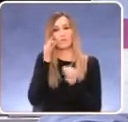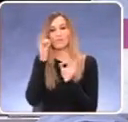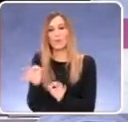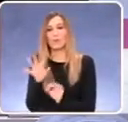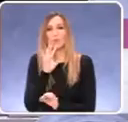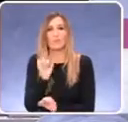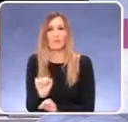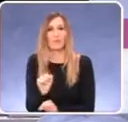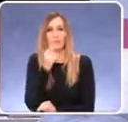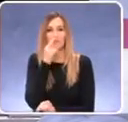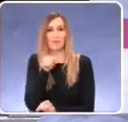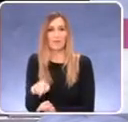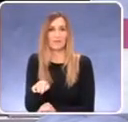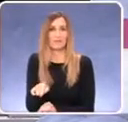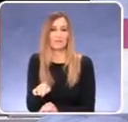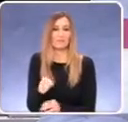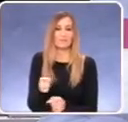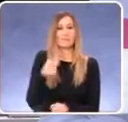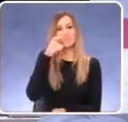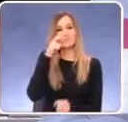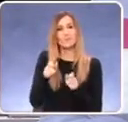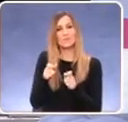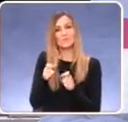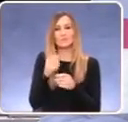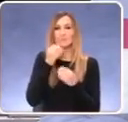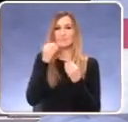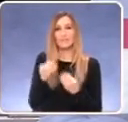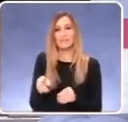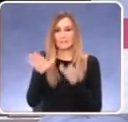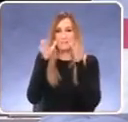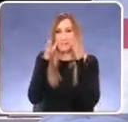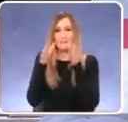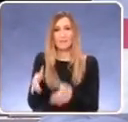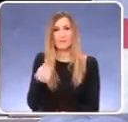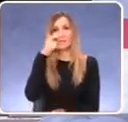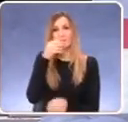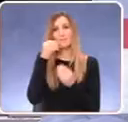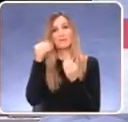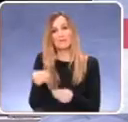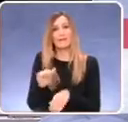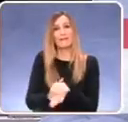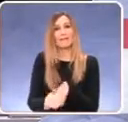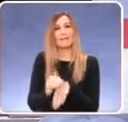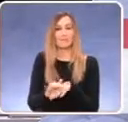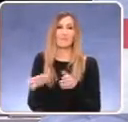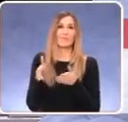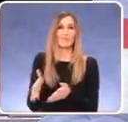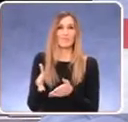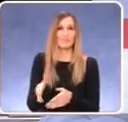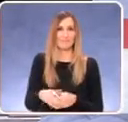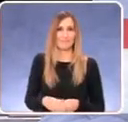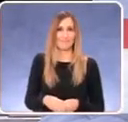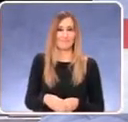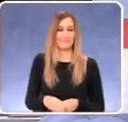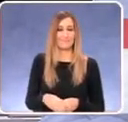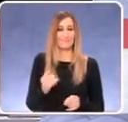de... Portanto, são pessoas que merecem a nossa atenção, são pessoas que merecem todo o nosso carinho e a nossa ajuda. O facto de ela ter usado